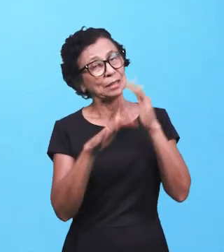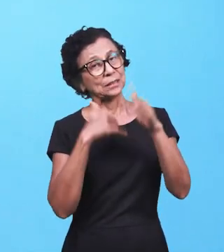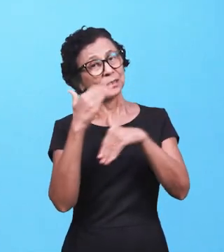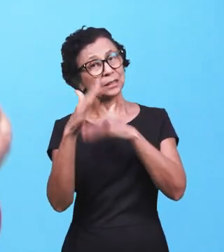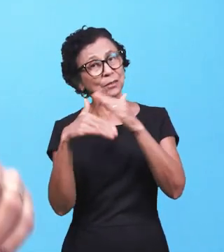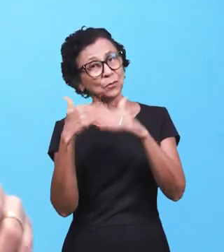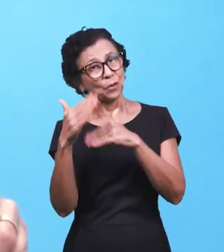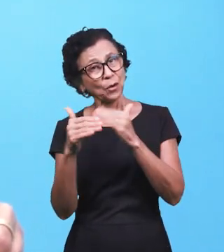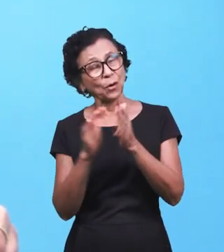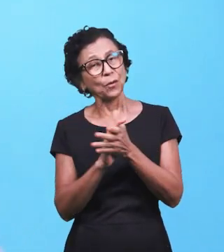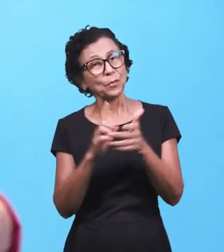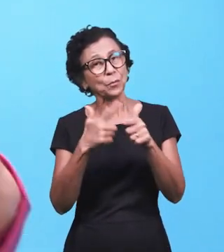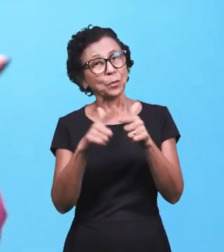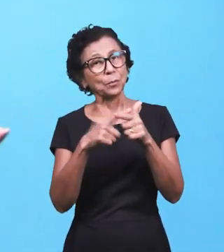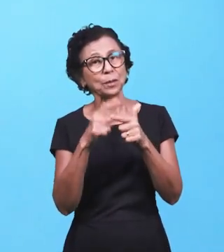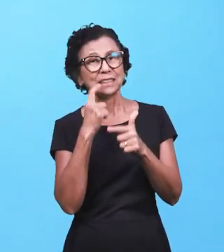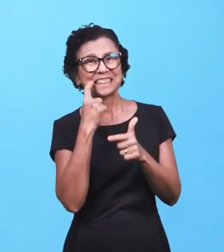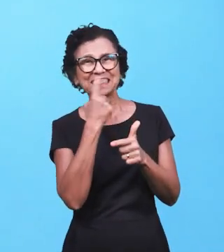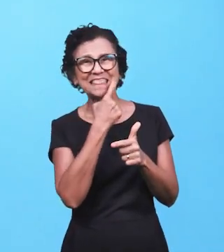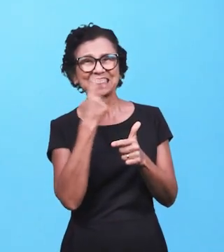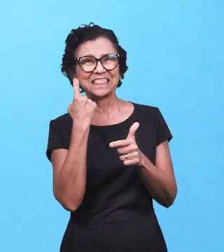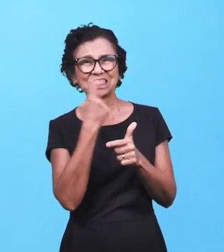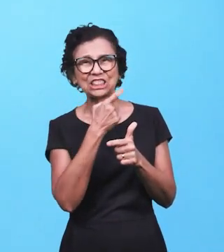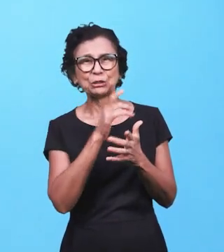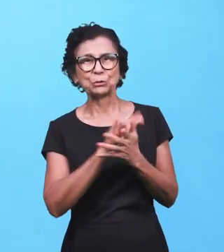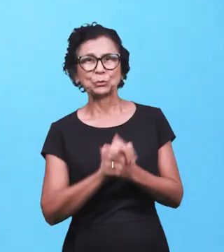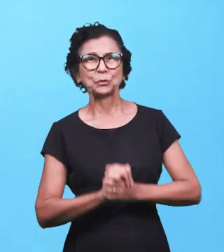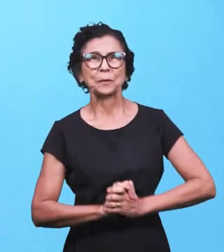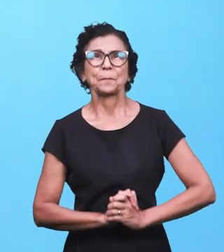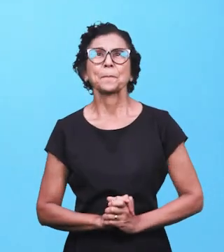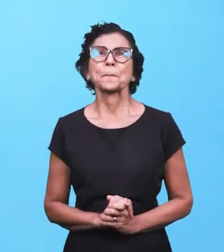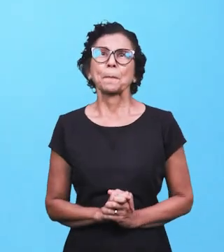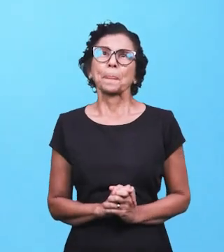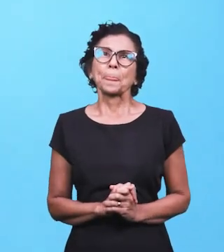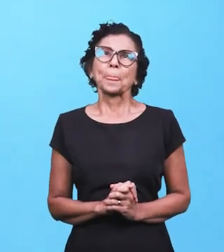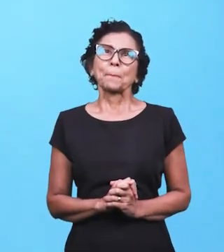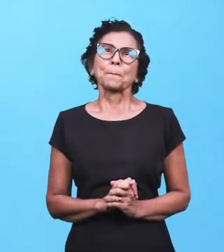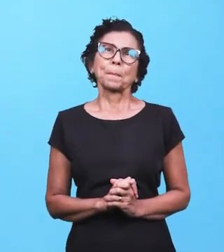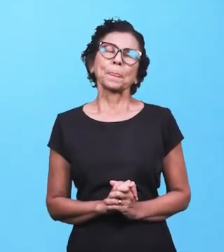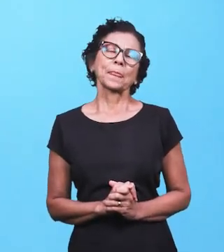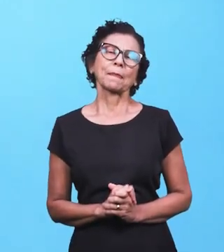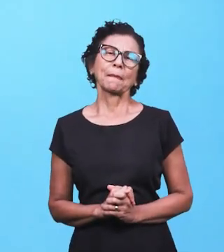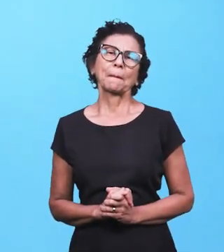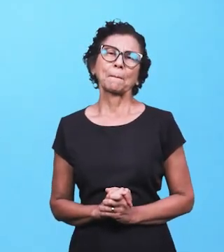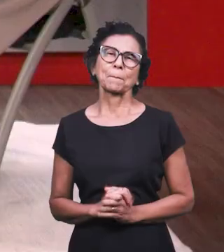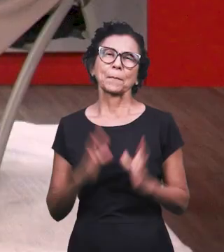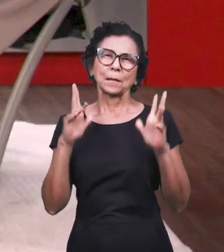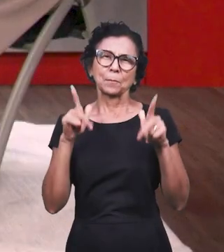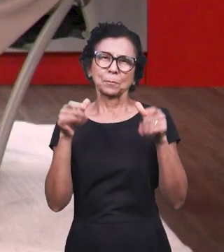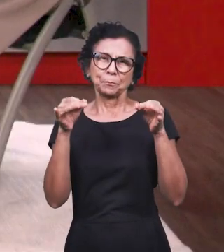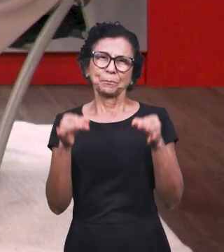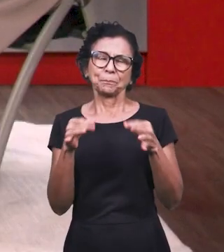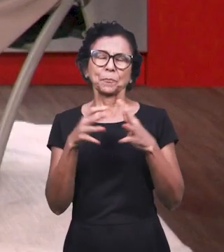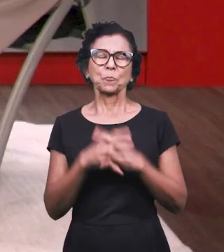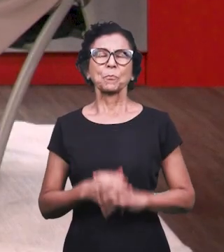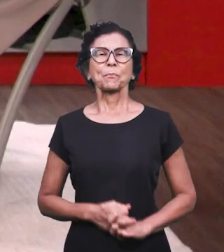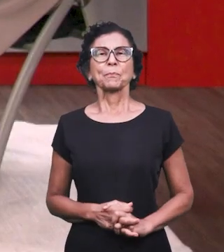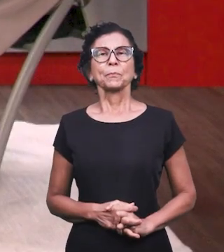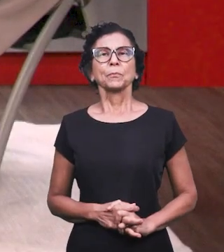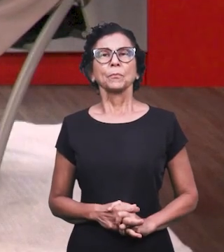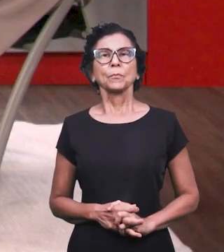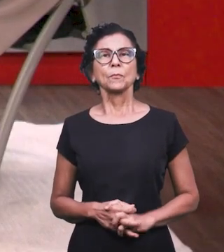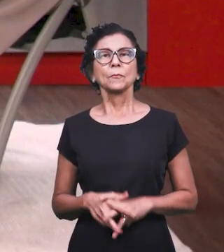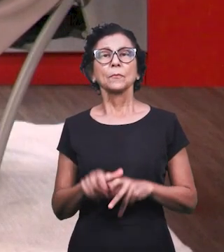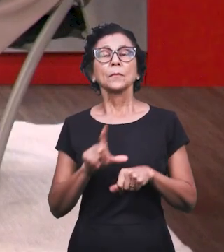papel diferente da escova e complementa, assim, para uma higiene bucal com eficiência. E qual é o melhor horário